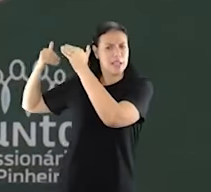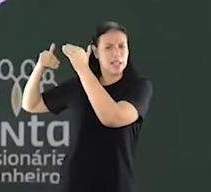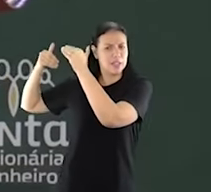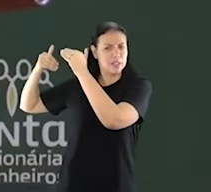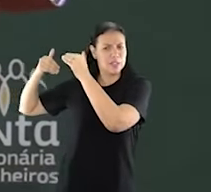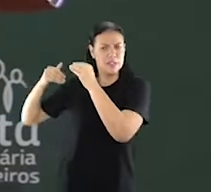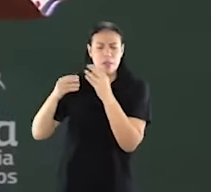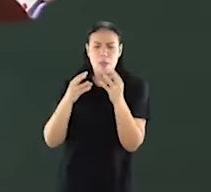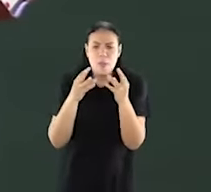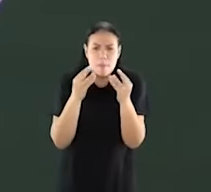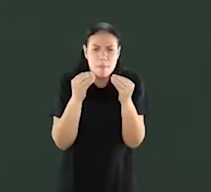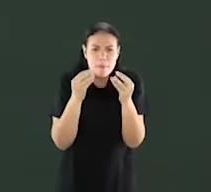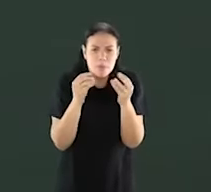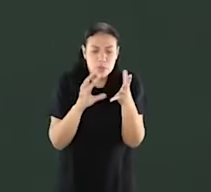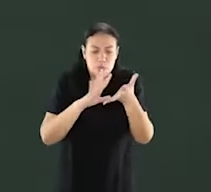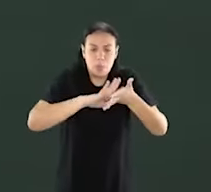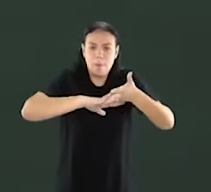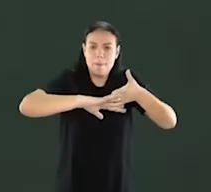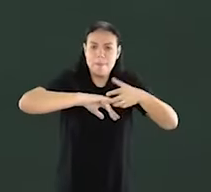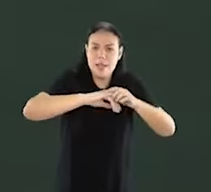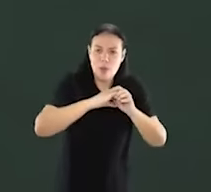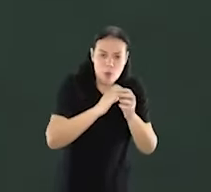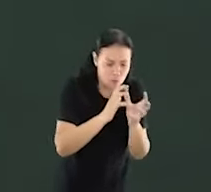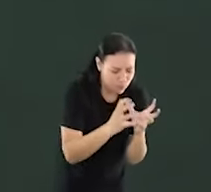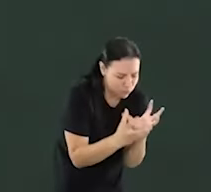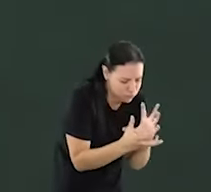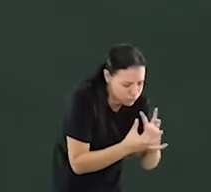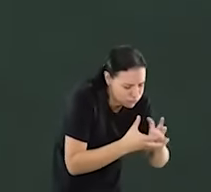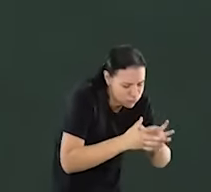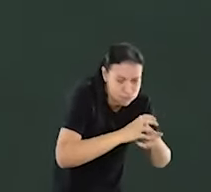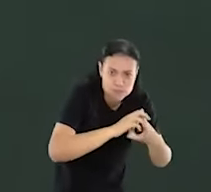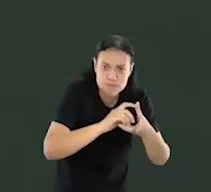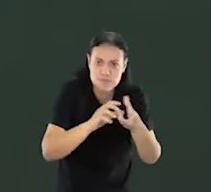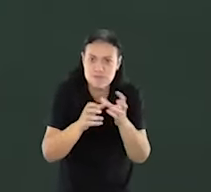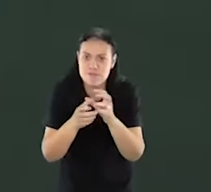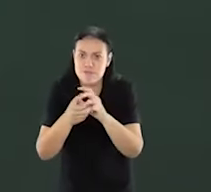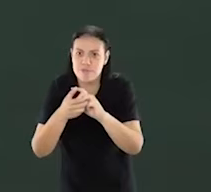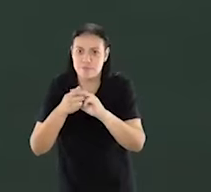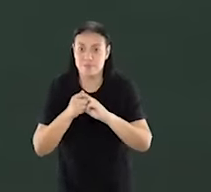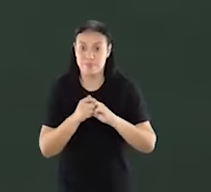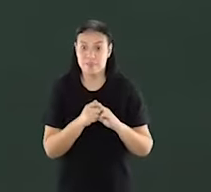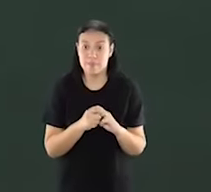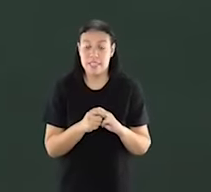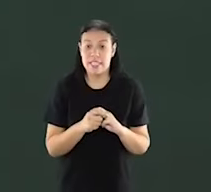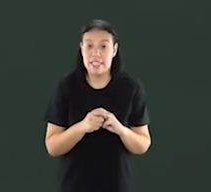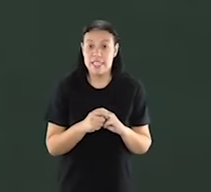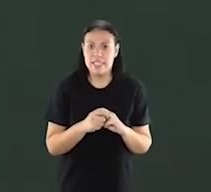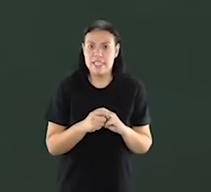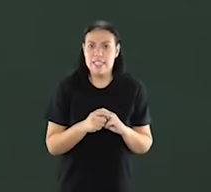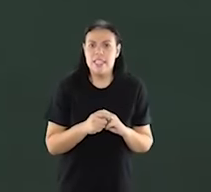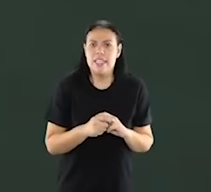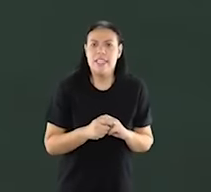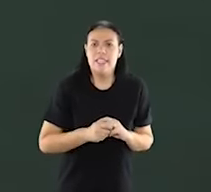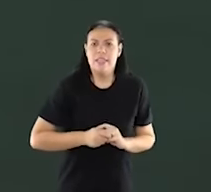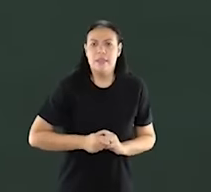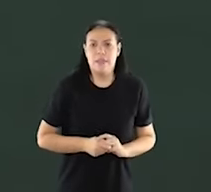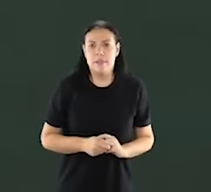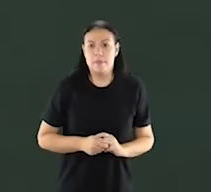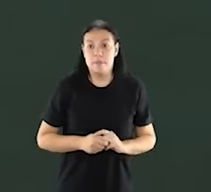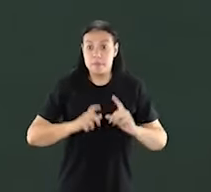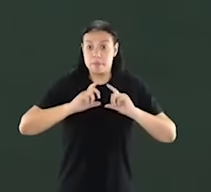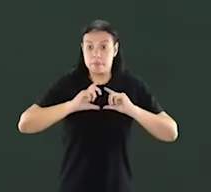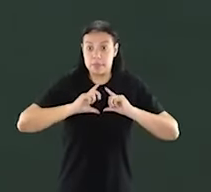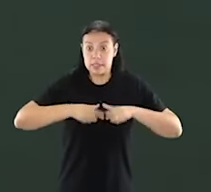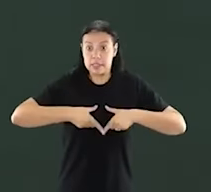esta essência chamada de nardo não era uma essência comum em Israel. Aliás, não existia em Israel esta essência.